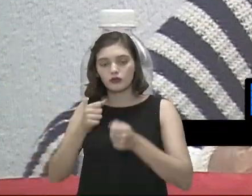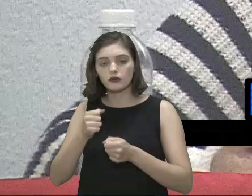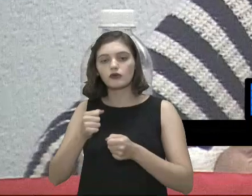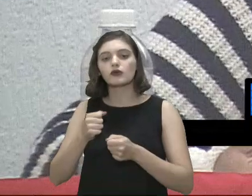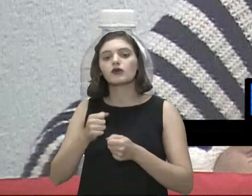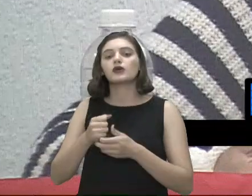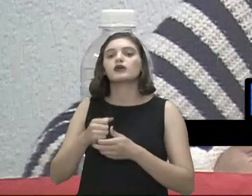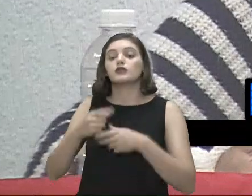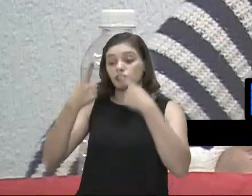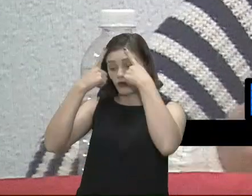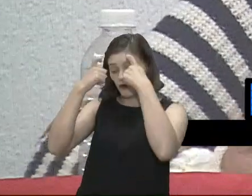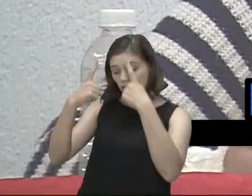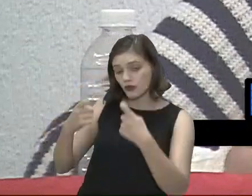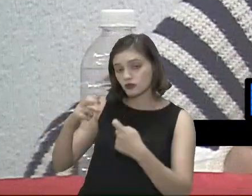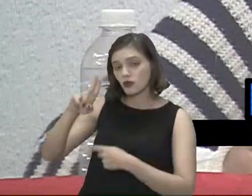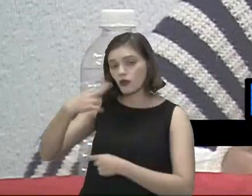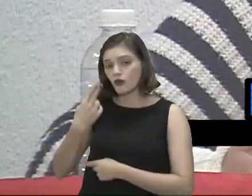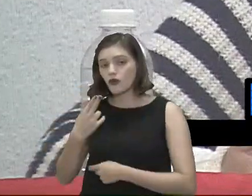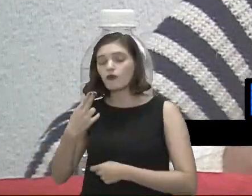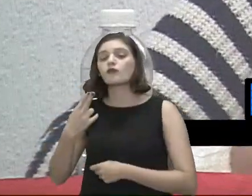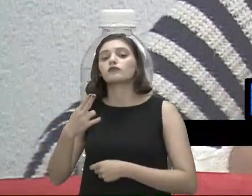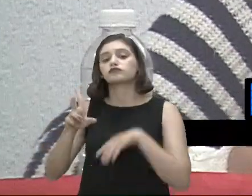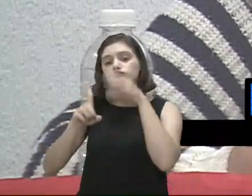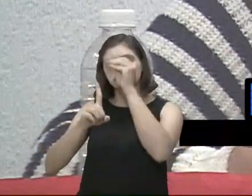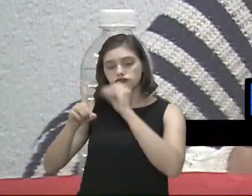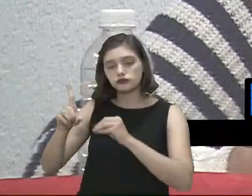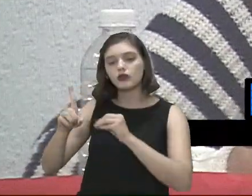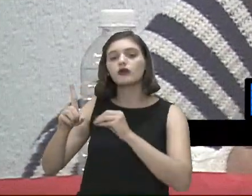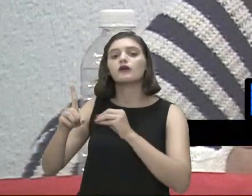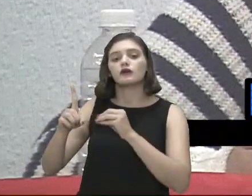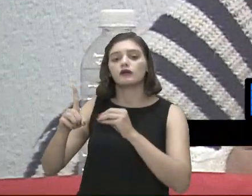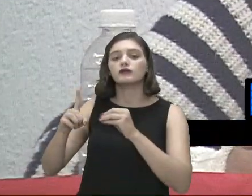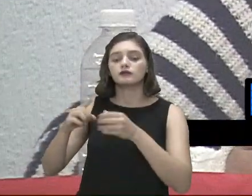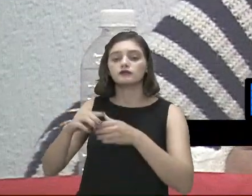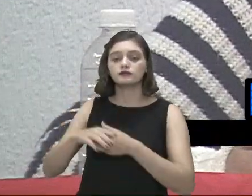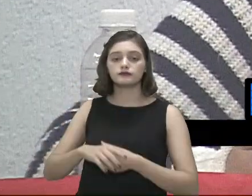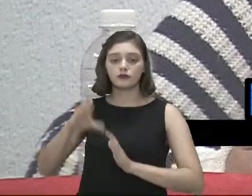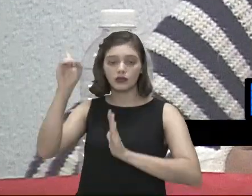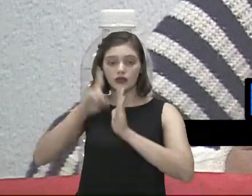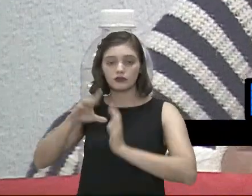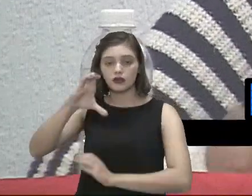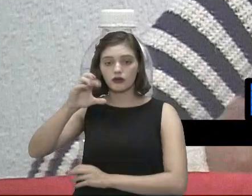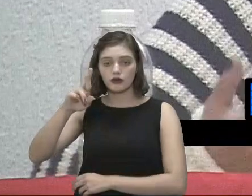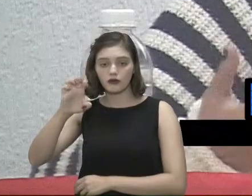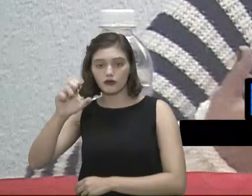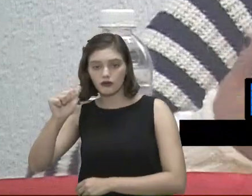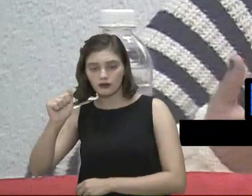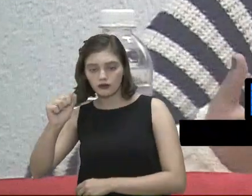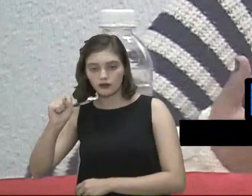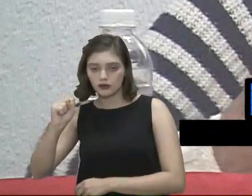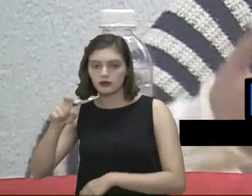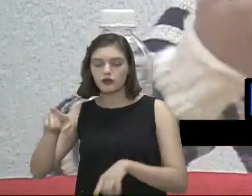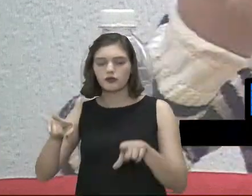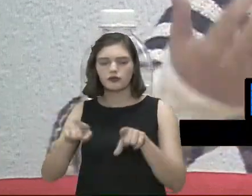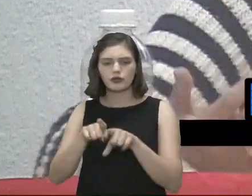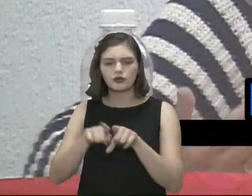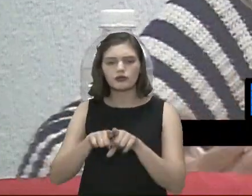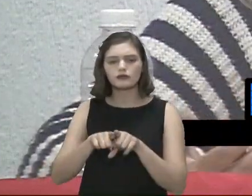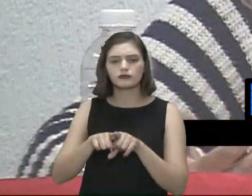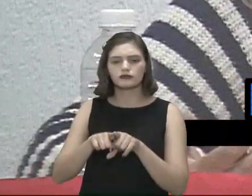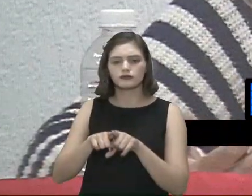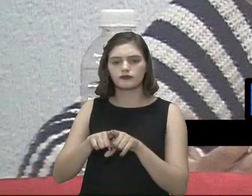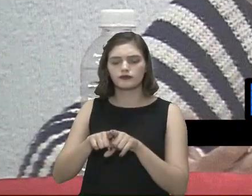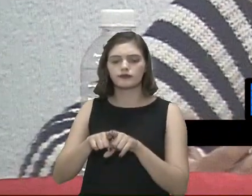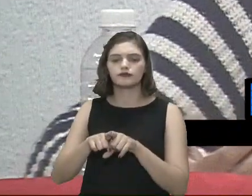de violência, de violação de direitos, são os CREAs. Então, mesmo que seja fora